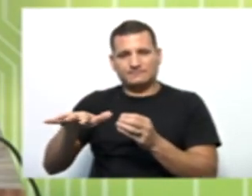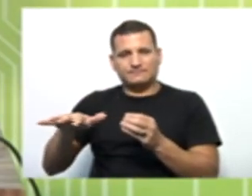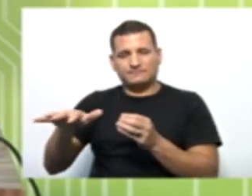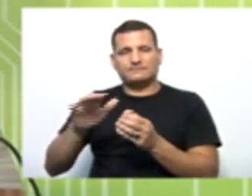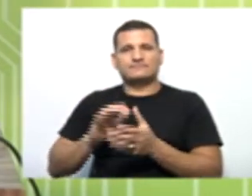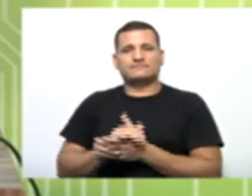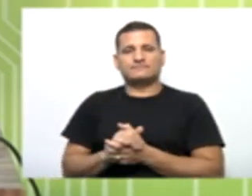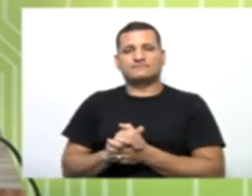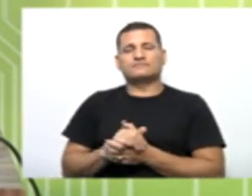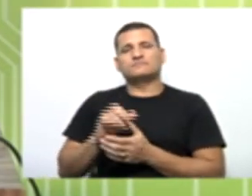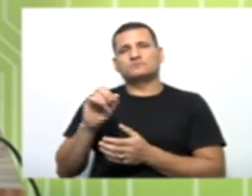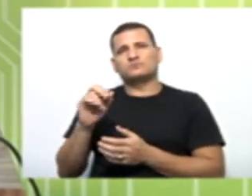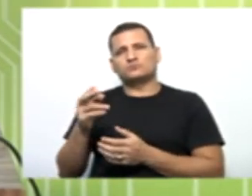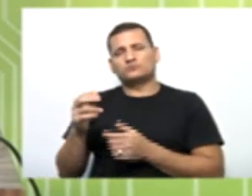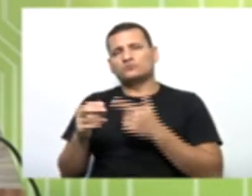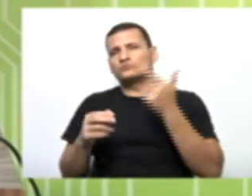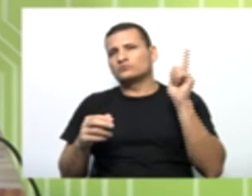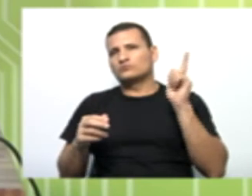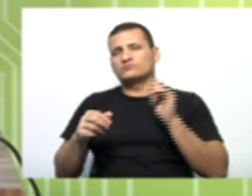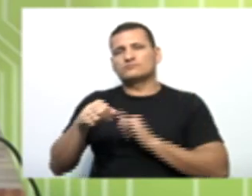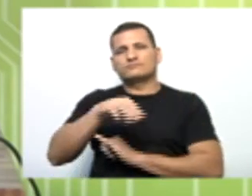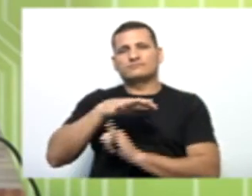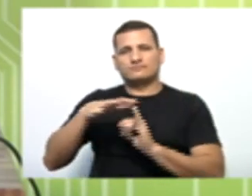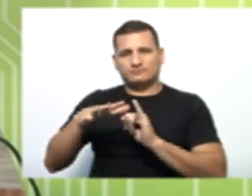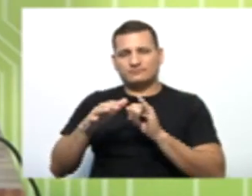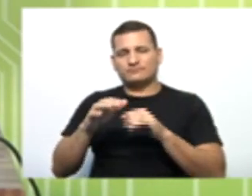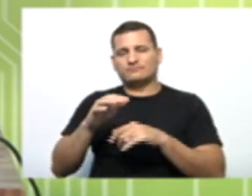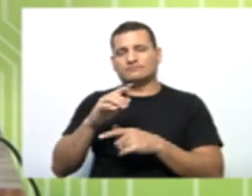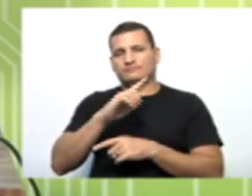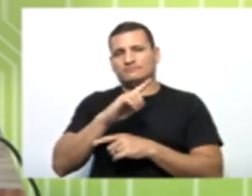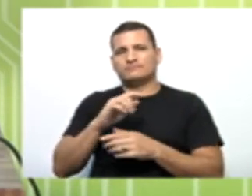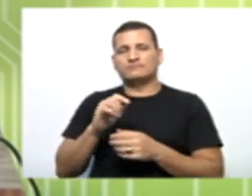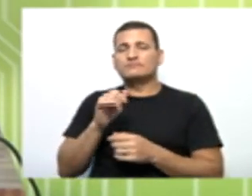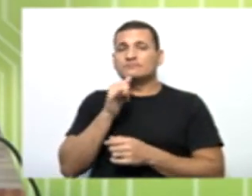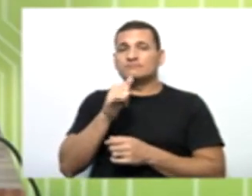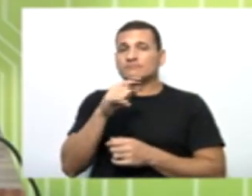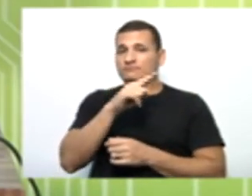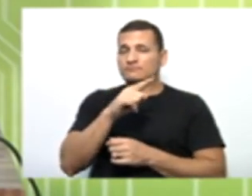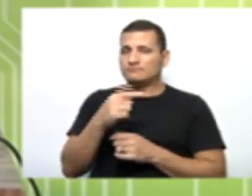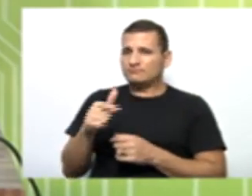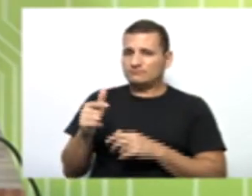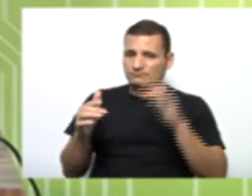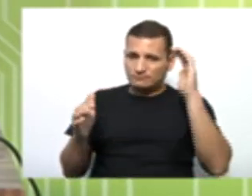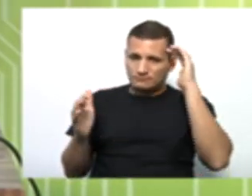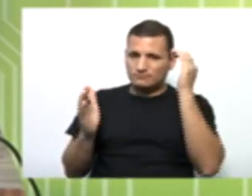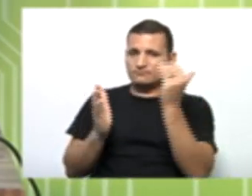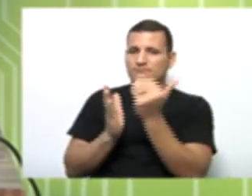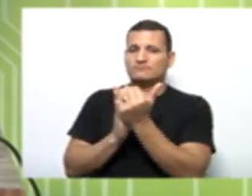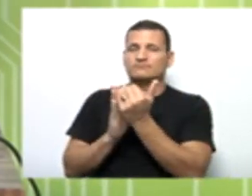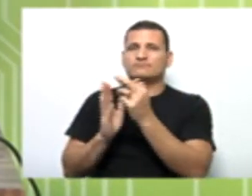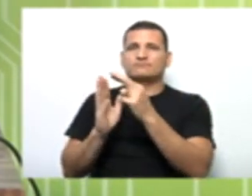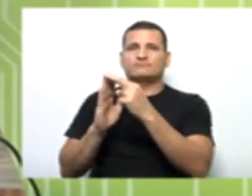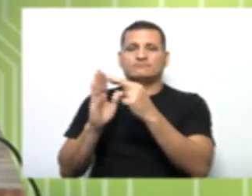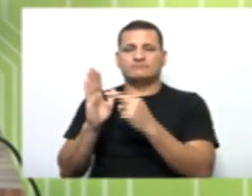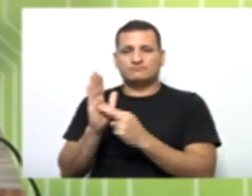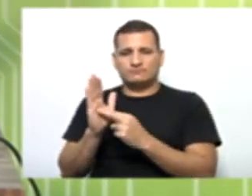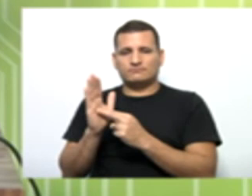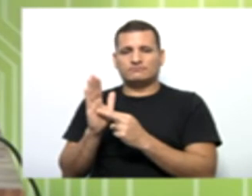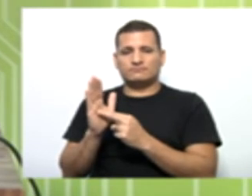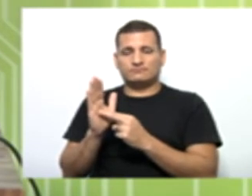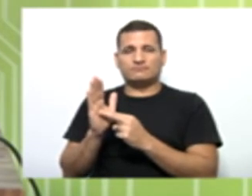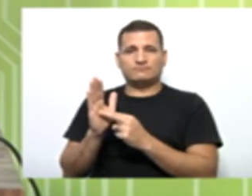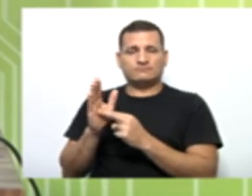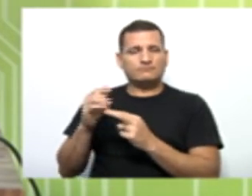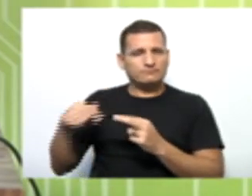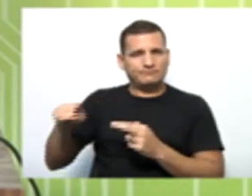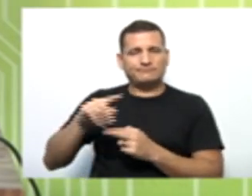Trobriand, que fica no Pacífico Sul, quando eles não cumprem uma norma estabelecida socialmente, eles evidentemente